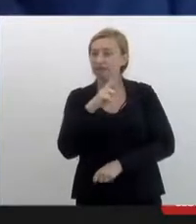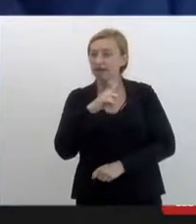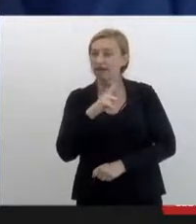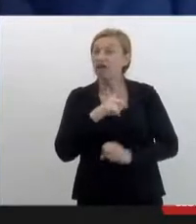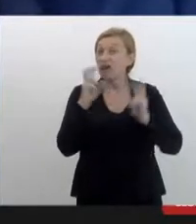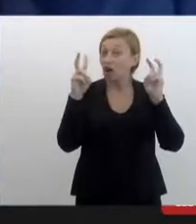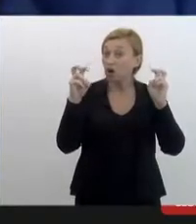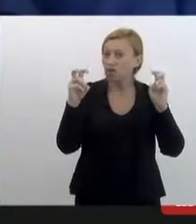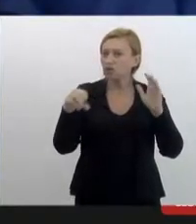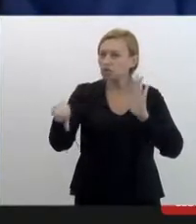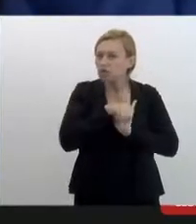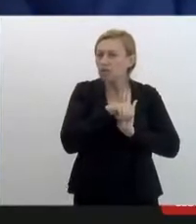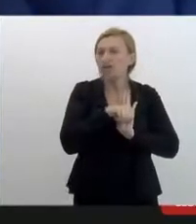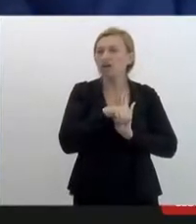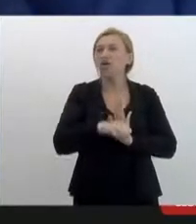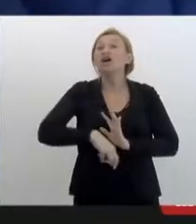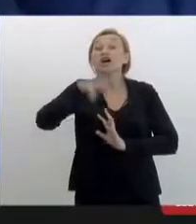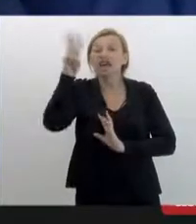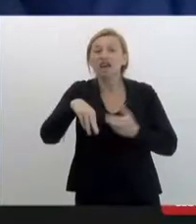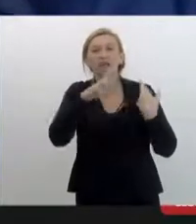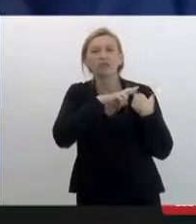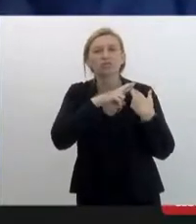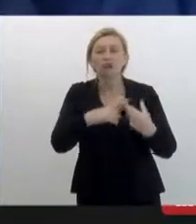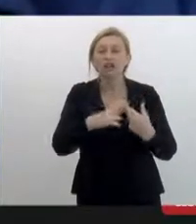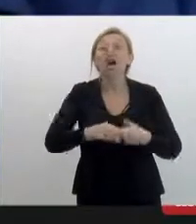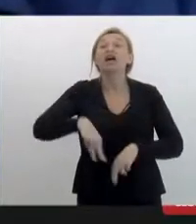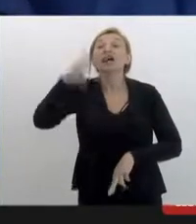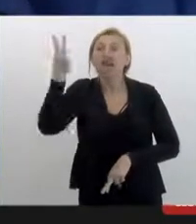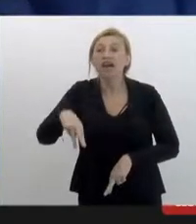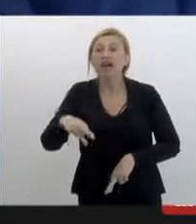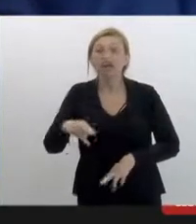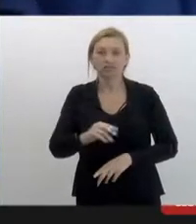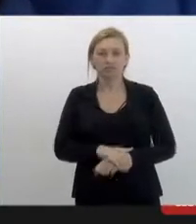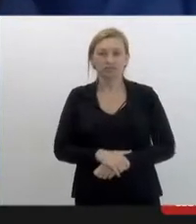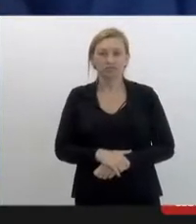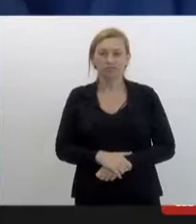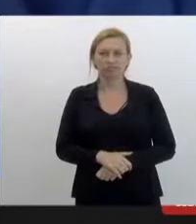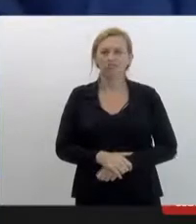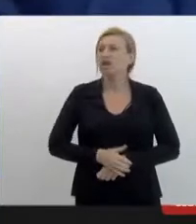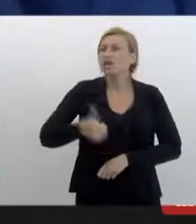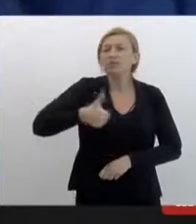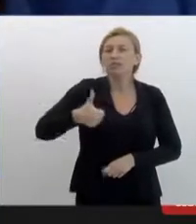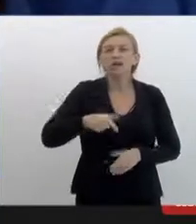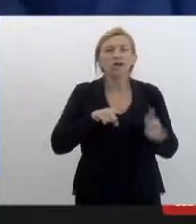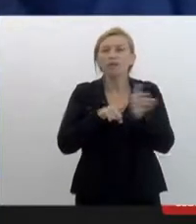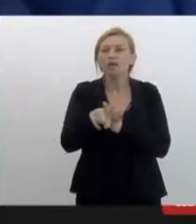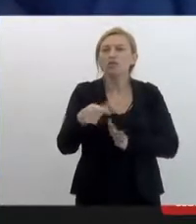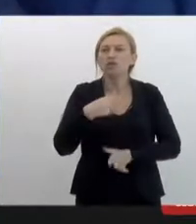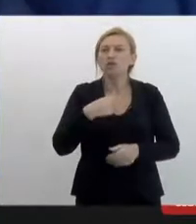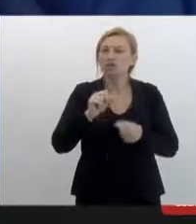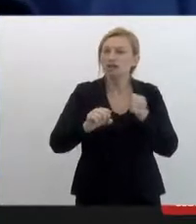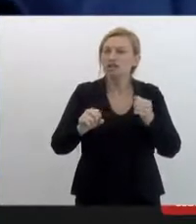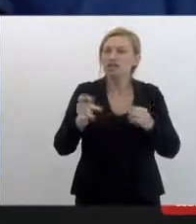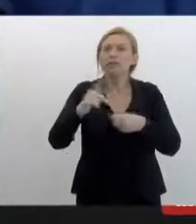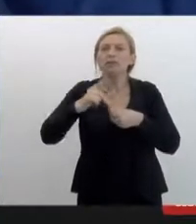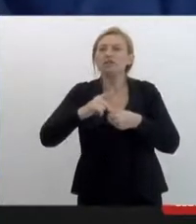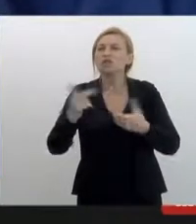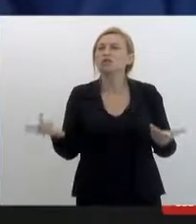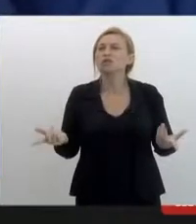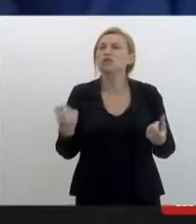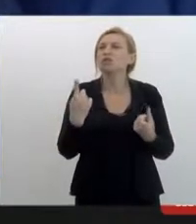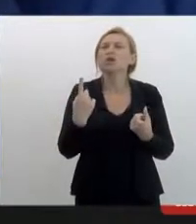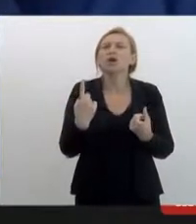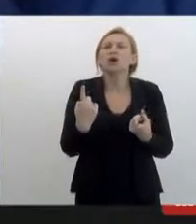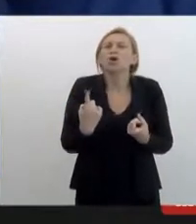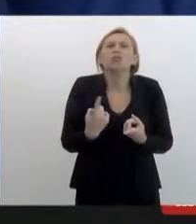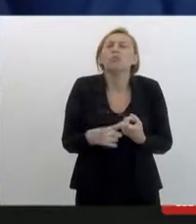assunto criminal. Quem tem que ser responsabilizado? Quem gerou isso? Primeira pergunta que eu faria à Petrobras é por que isso existe?